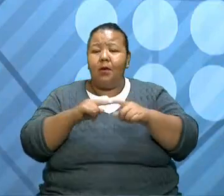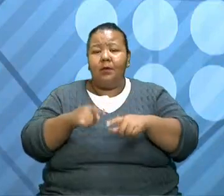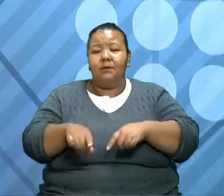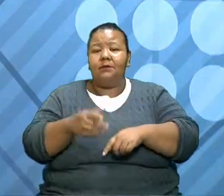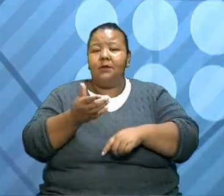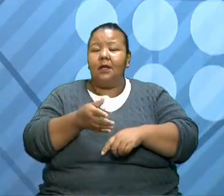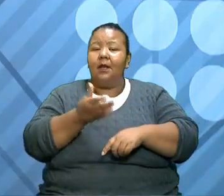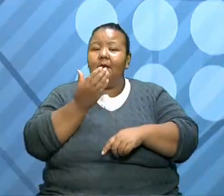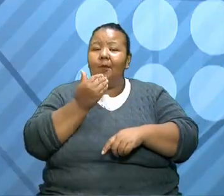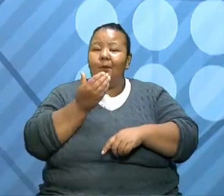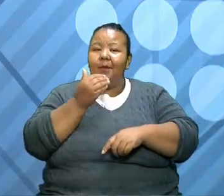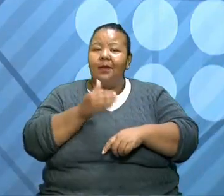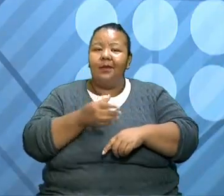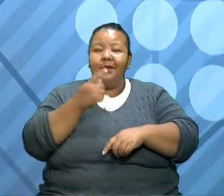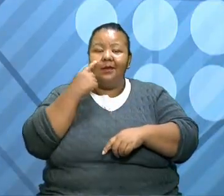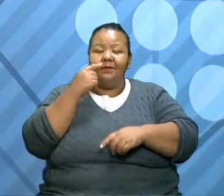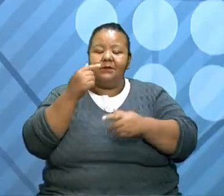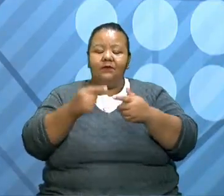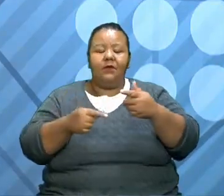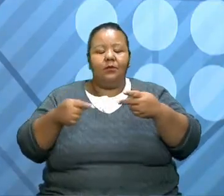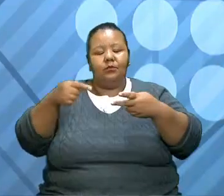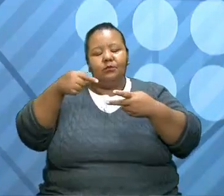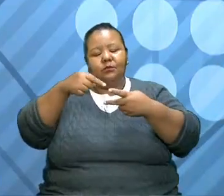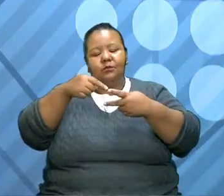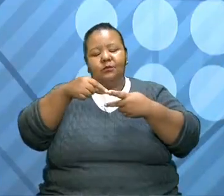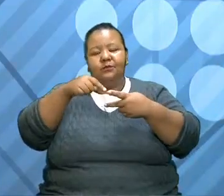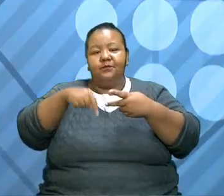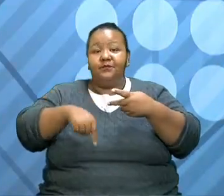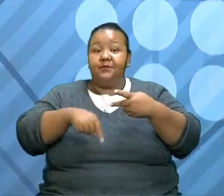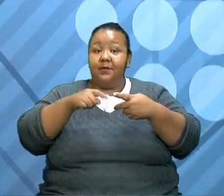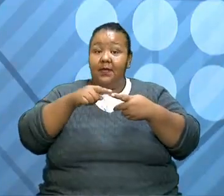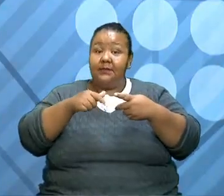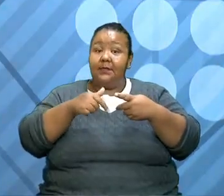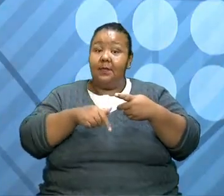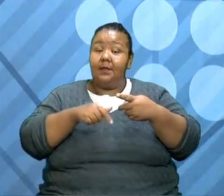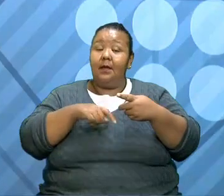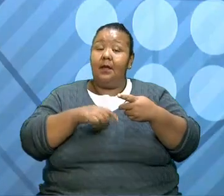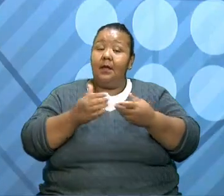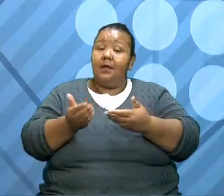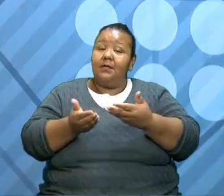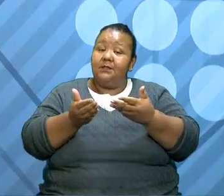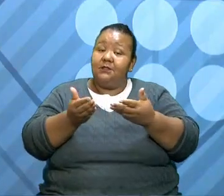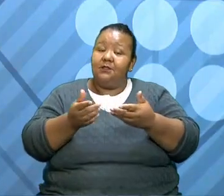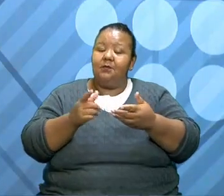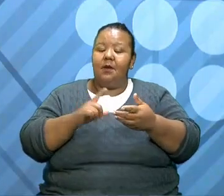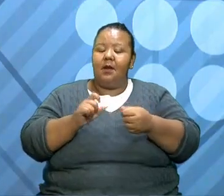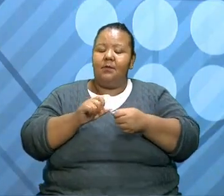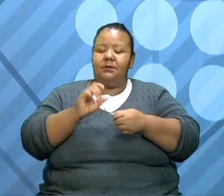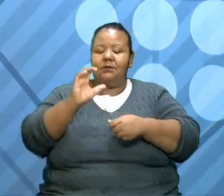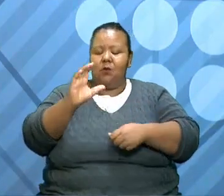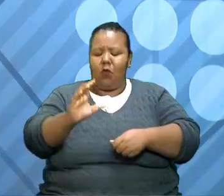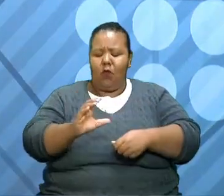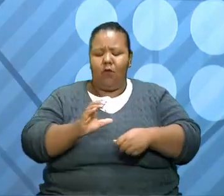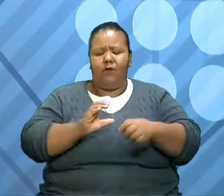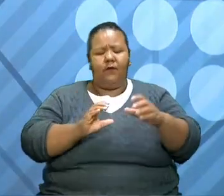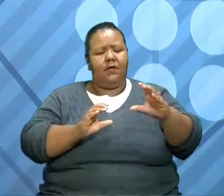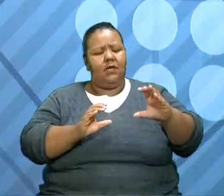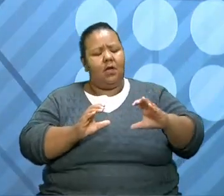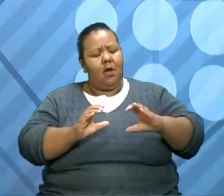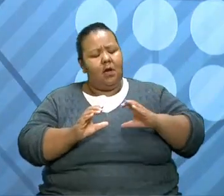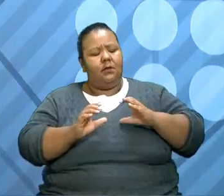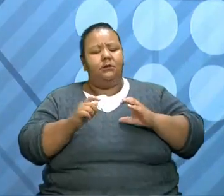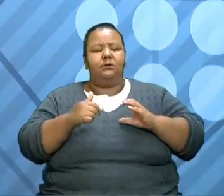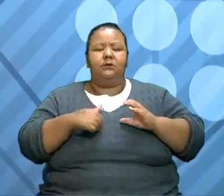quer comer. E aí você chega na necessidade de estima. A necessidade de estima é aquela necessidade de confiança em você, que você se conhece,